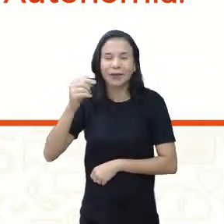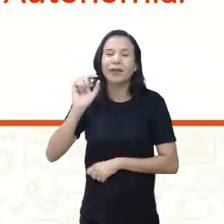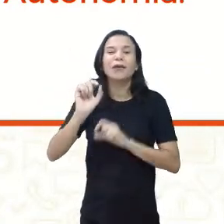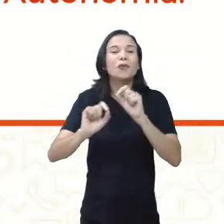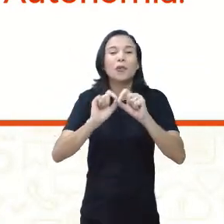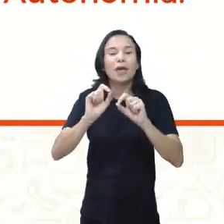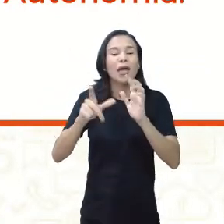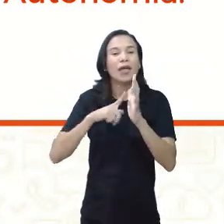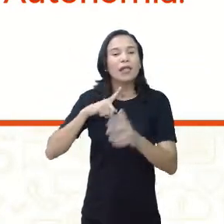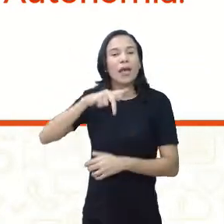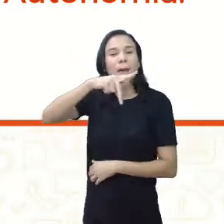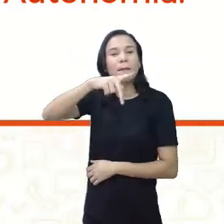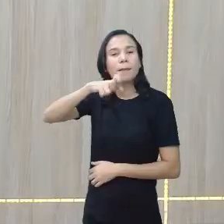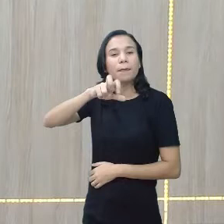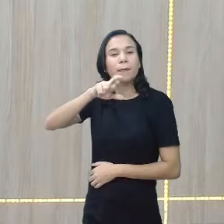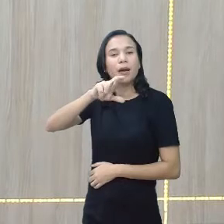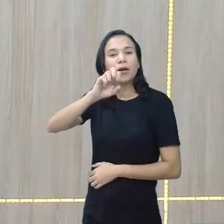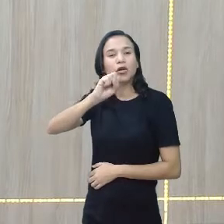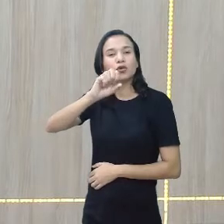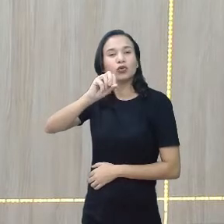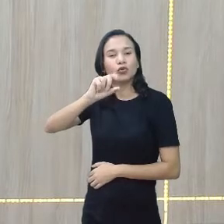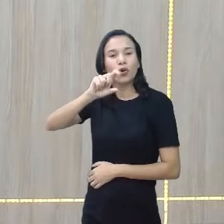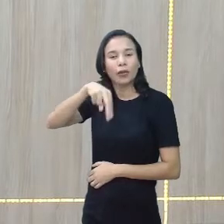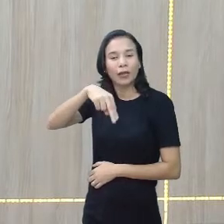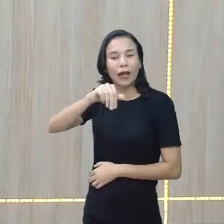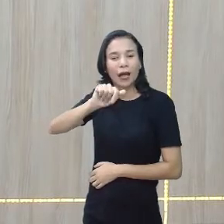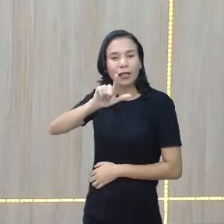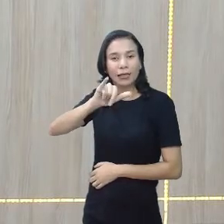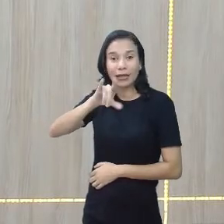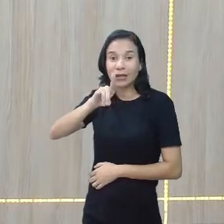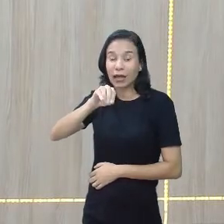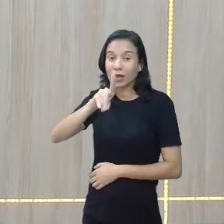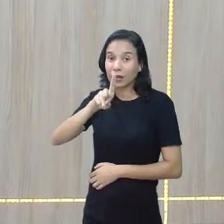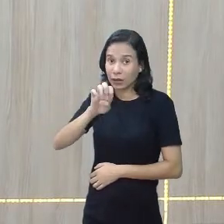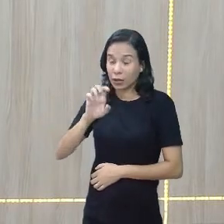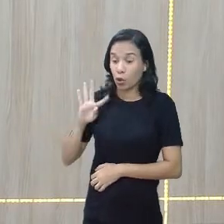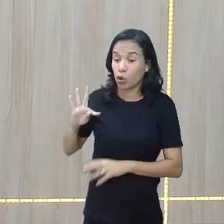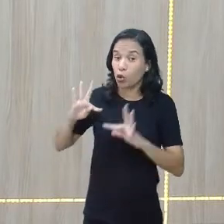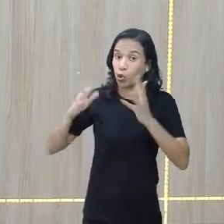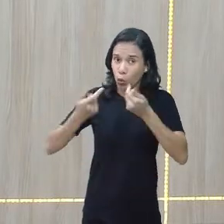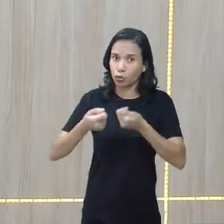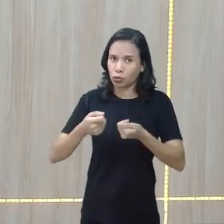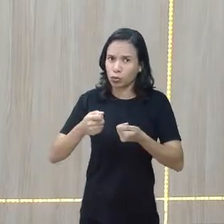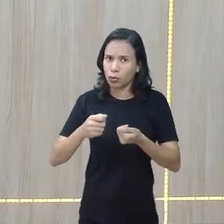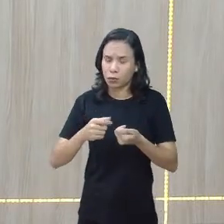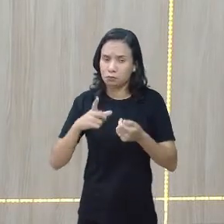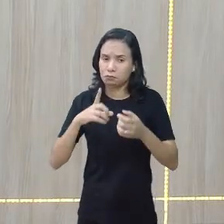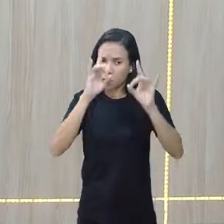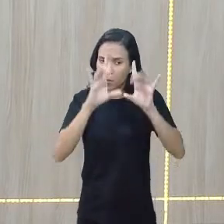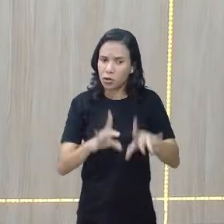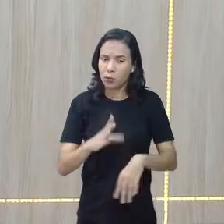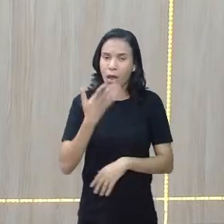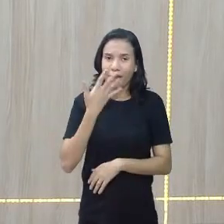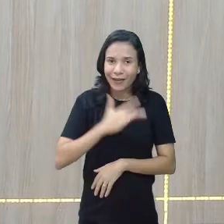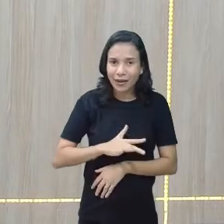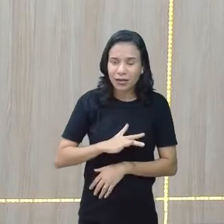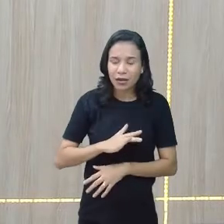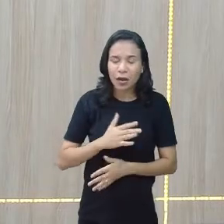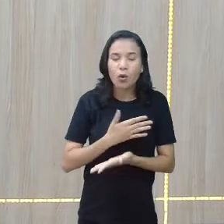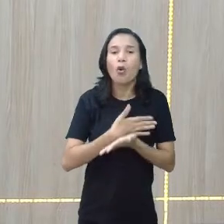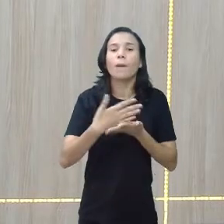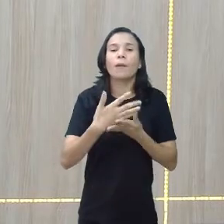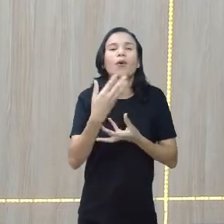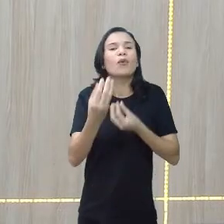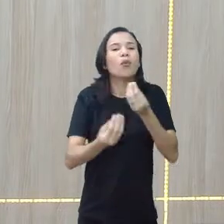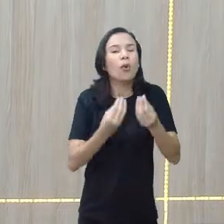formação da personalidade de todos nós, especificamente das crianças, se dá a partir das experiências que ela vive,